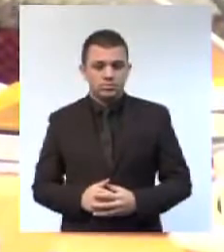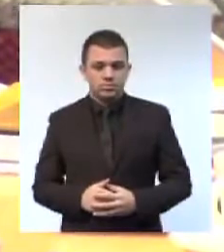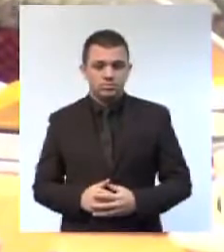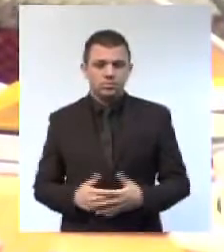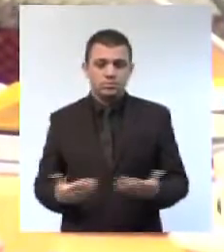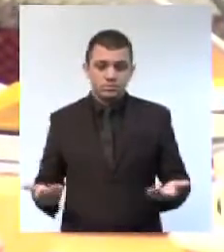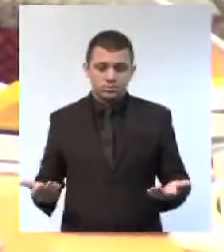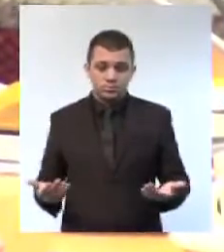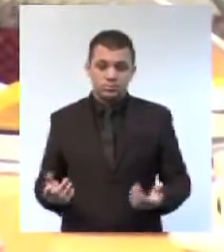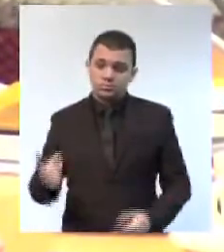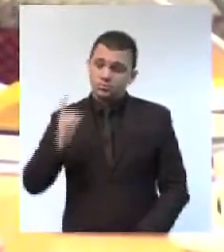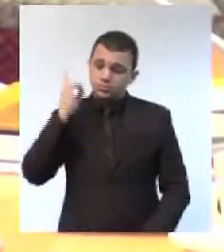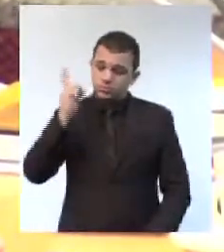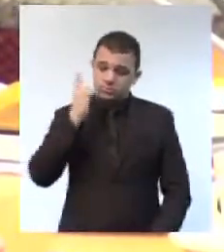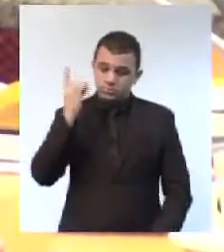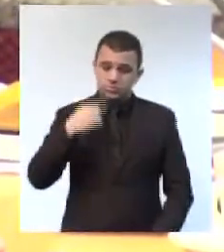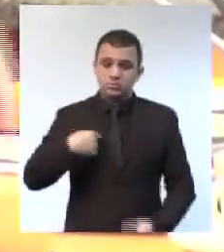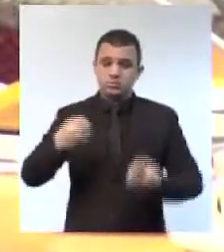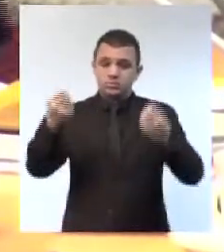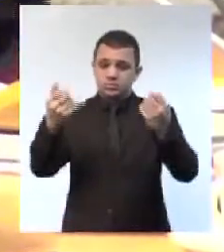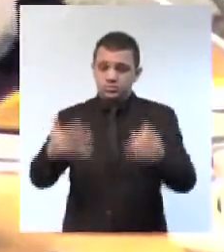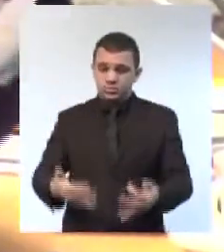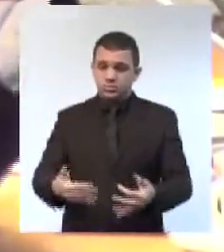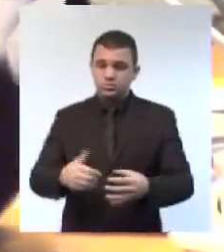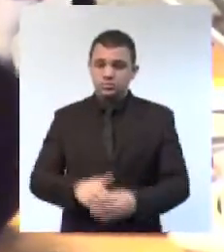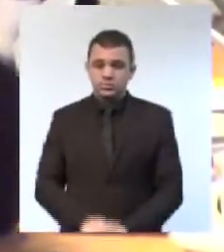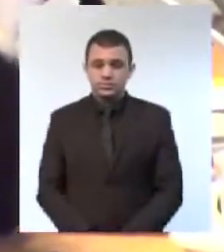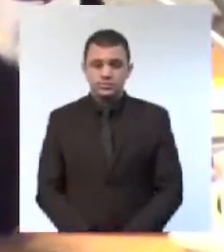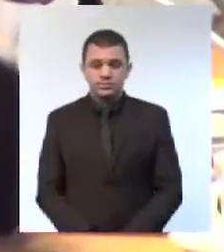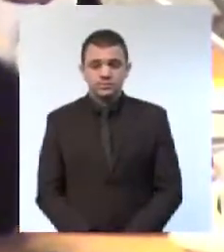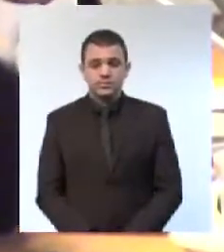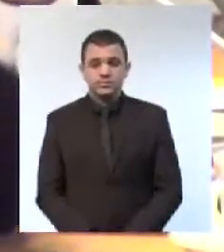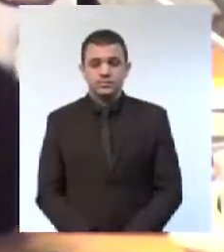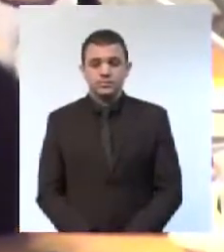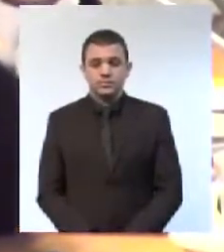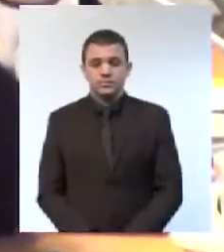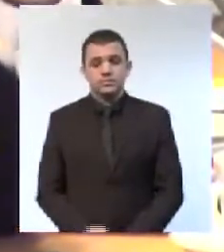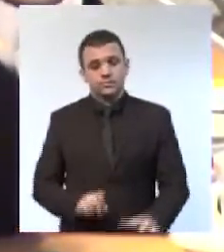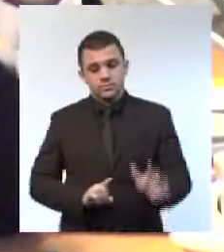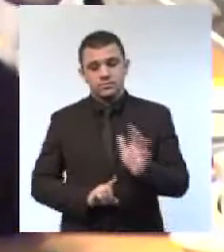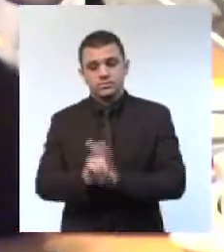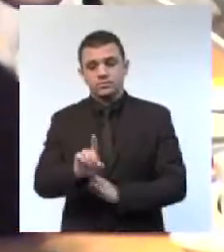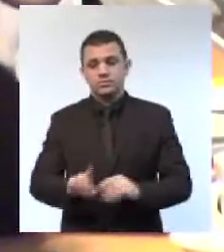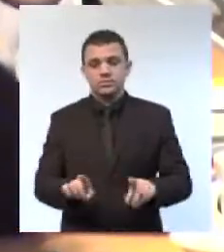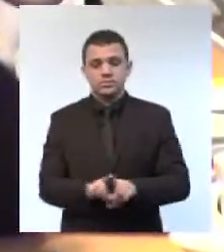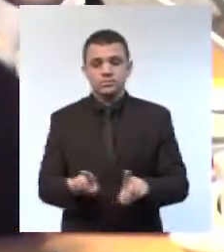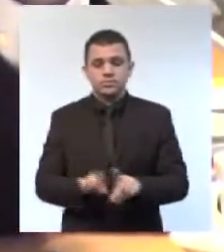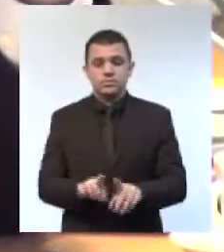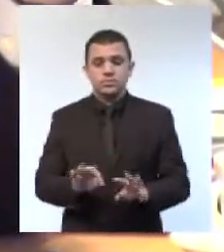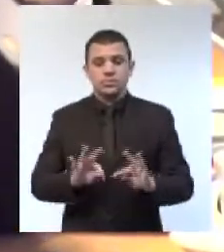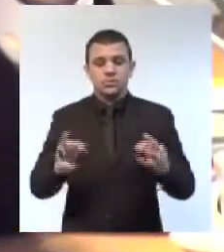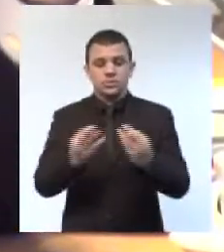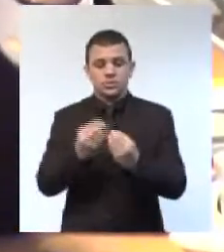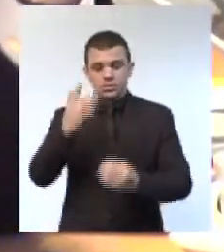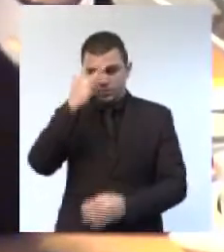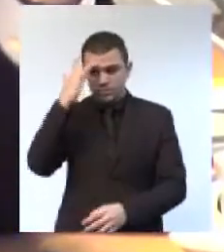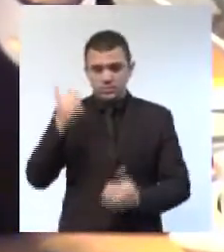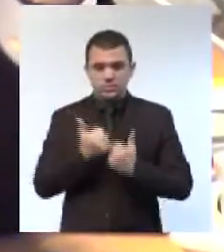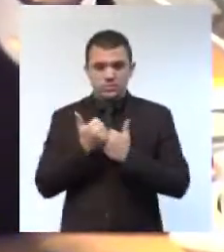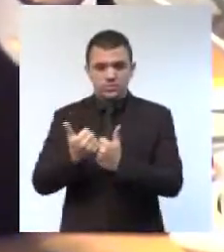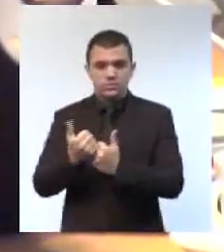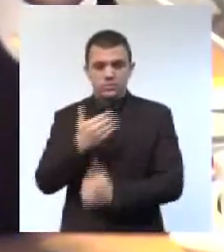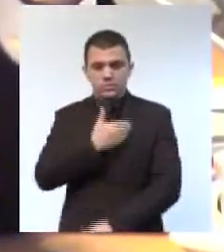Então, deputado, o que eu quero dizer e perguntar a todos os governistas nessa